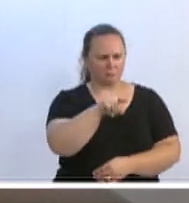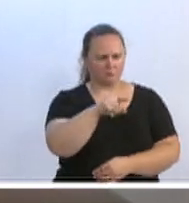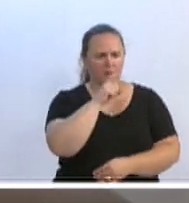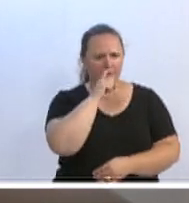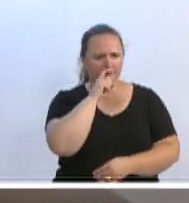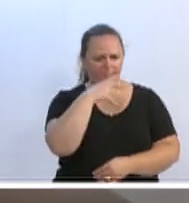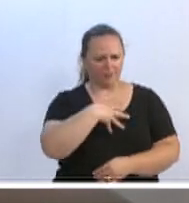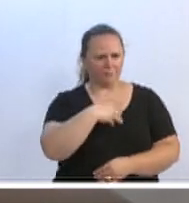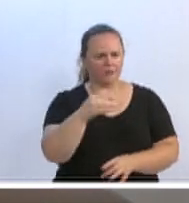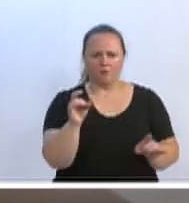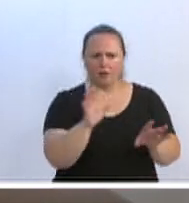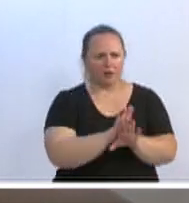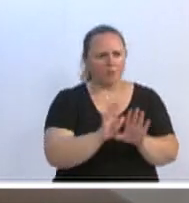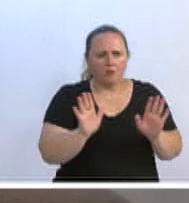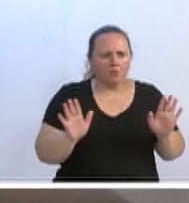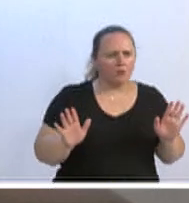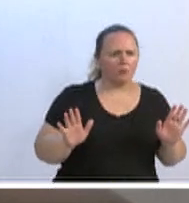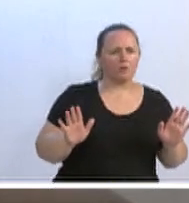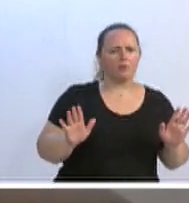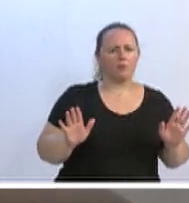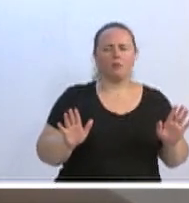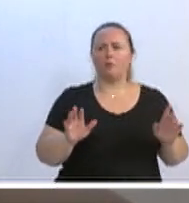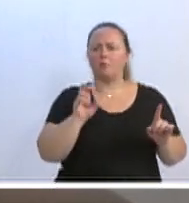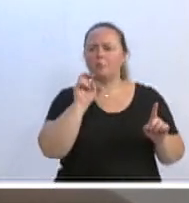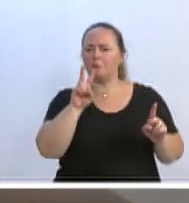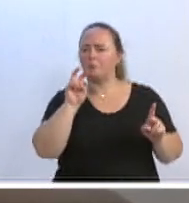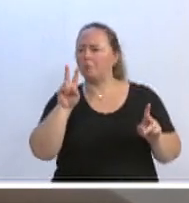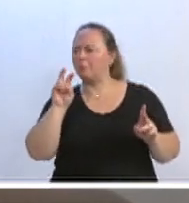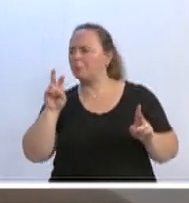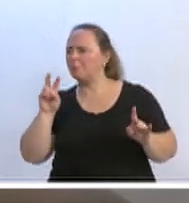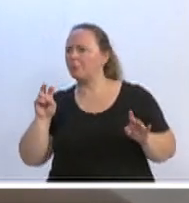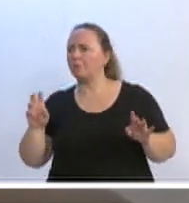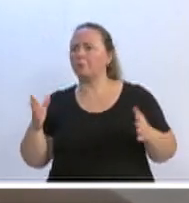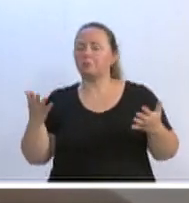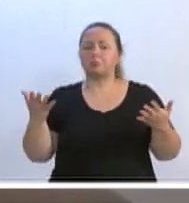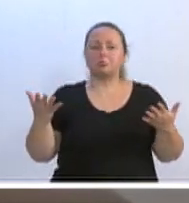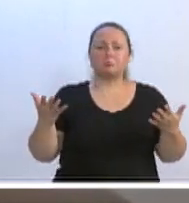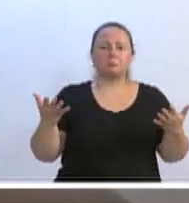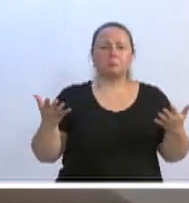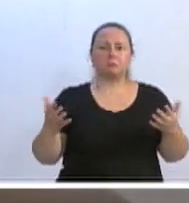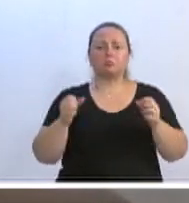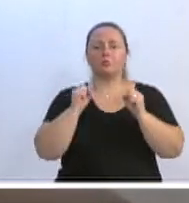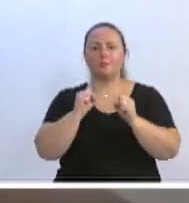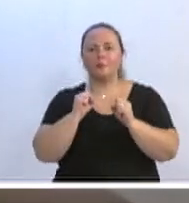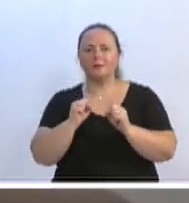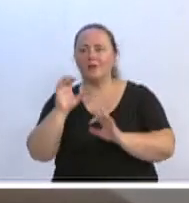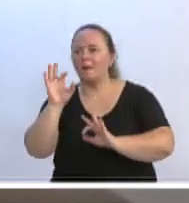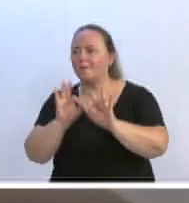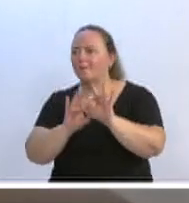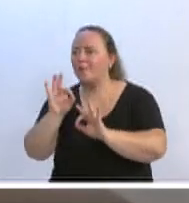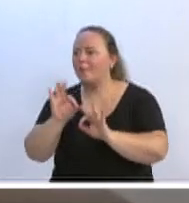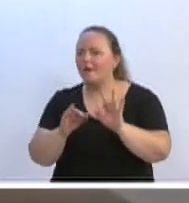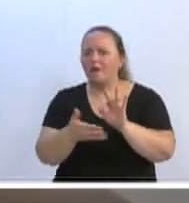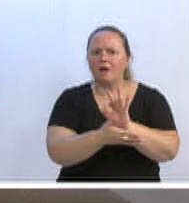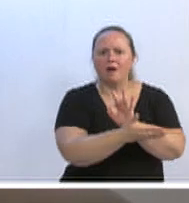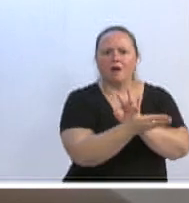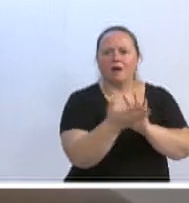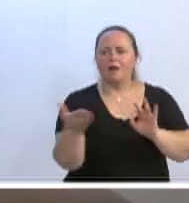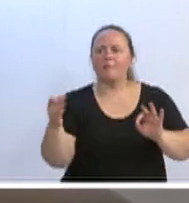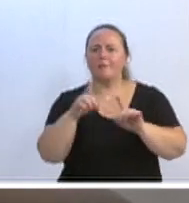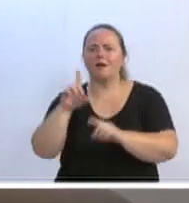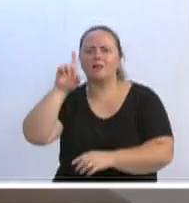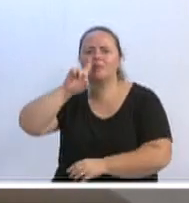Eu achei que cada um aqui fosse mais preparado que o outro, mas o Senhor rejeitou a